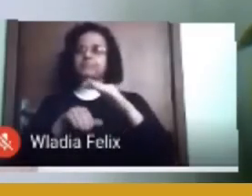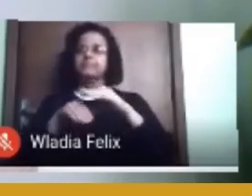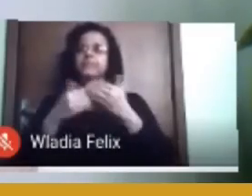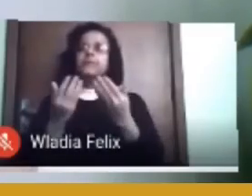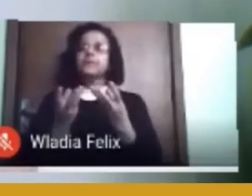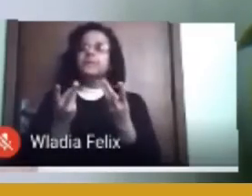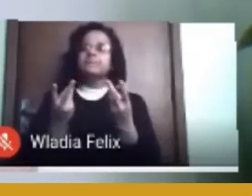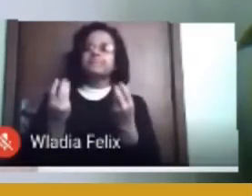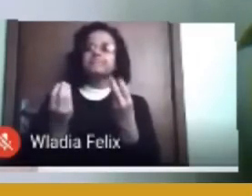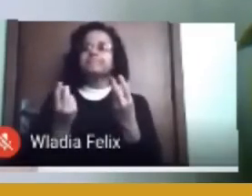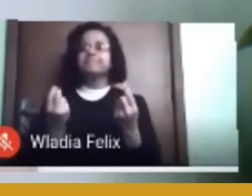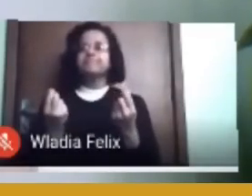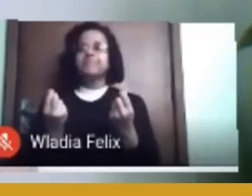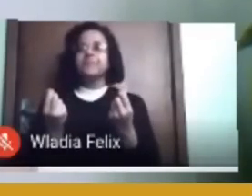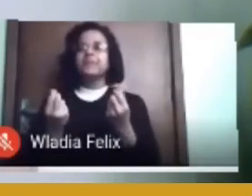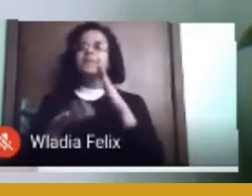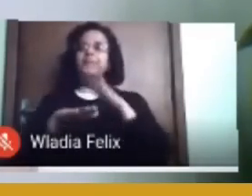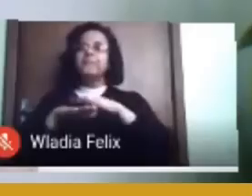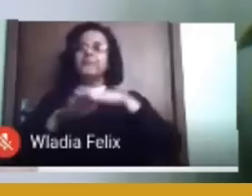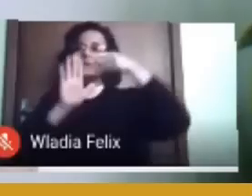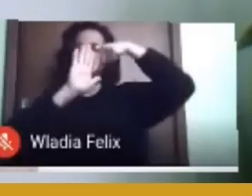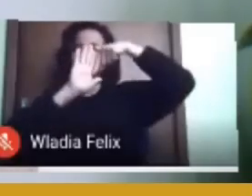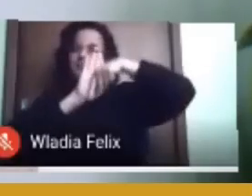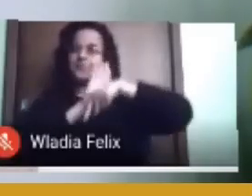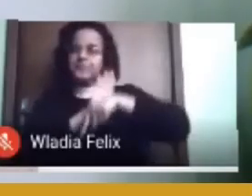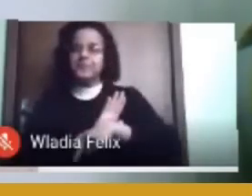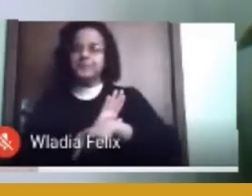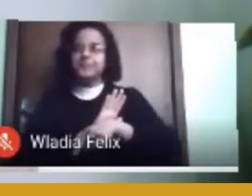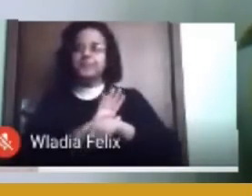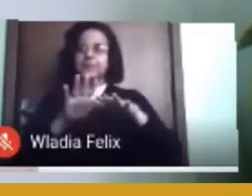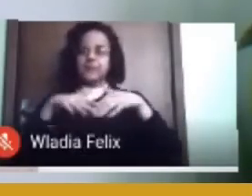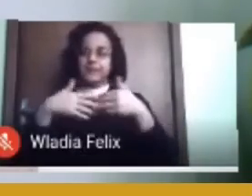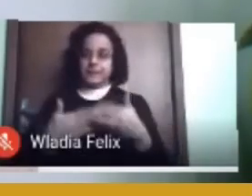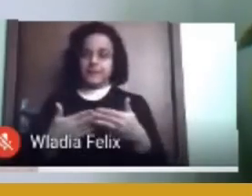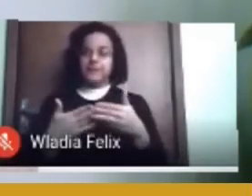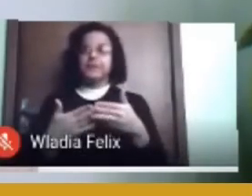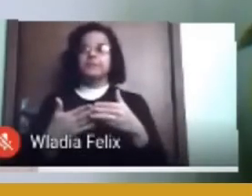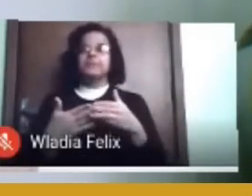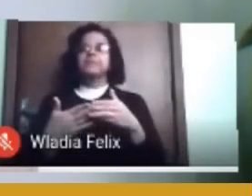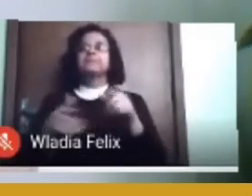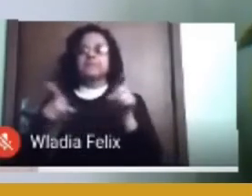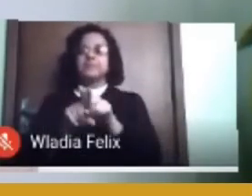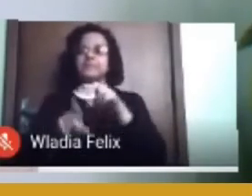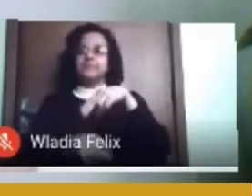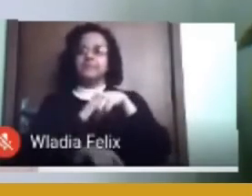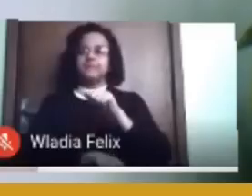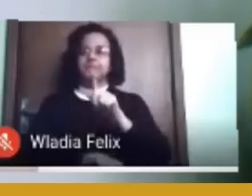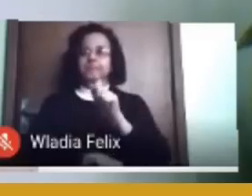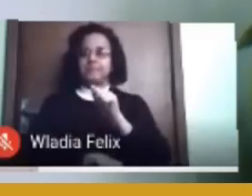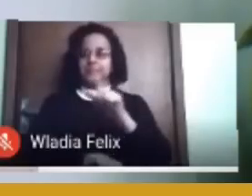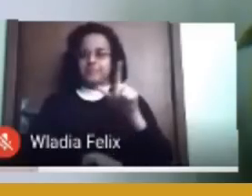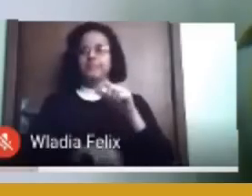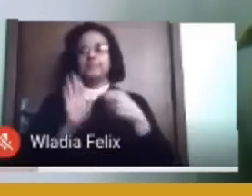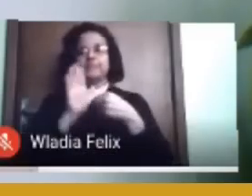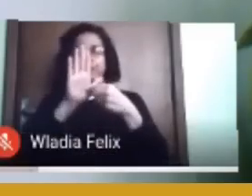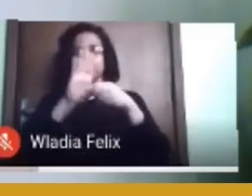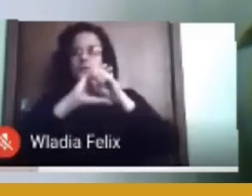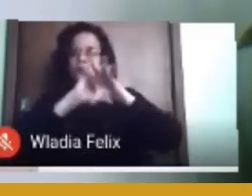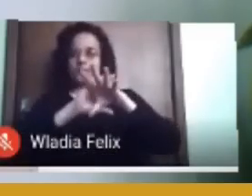vai estar trazendo alguns slides também do trabalho que ela tem feito junto à rede de proteção e algumas demandas que a gente